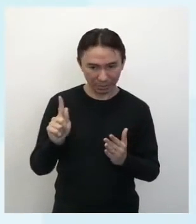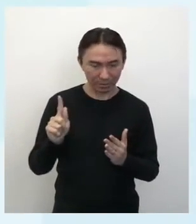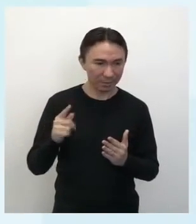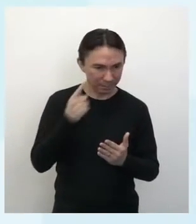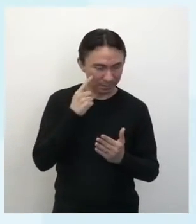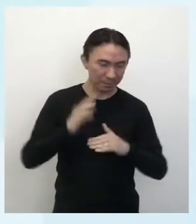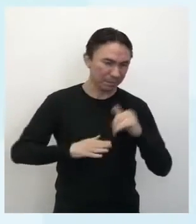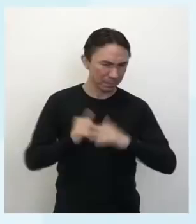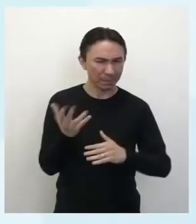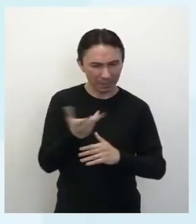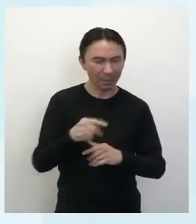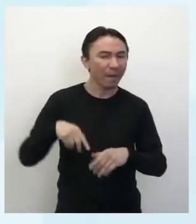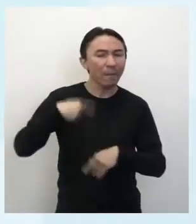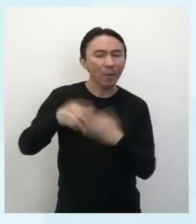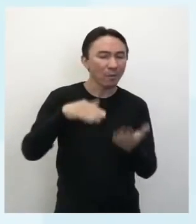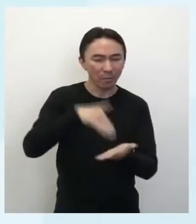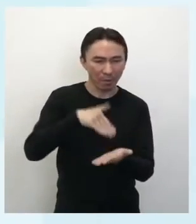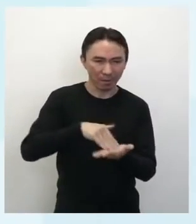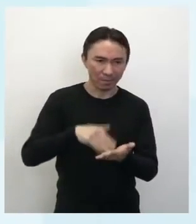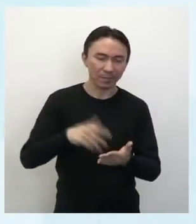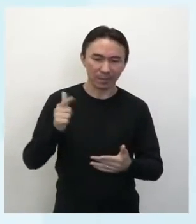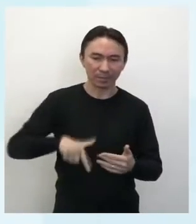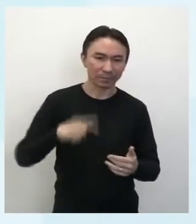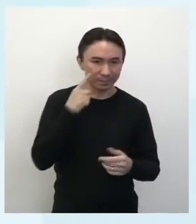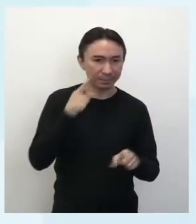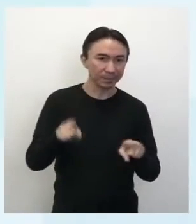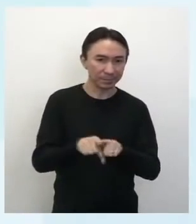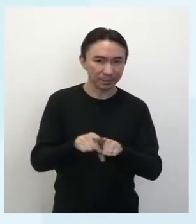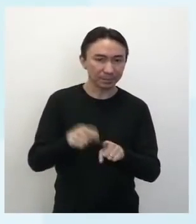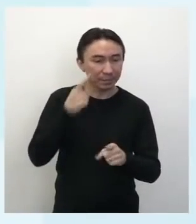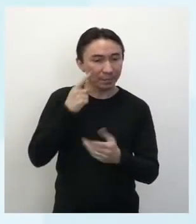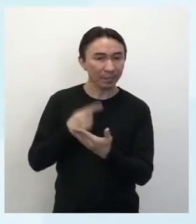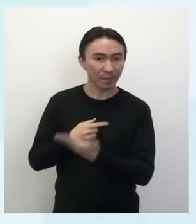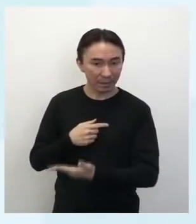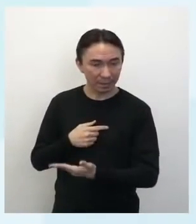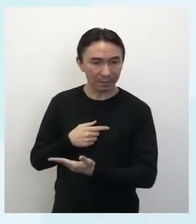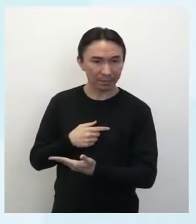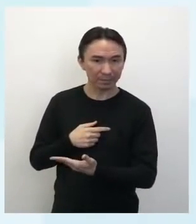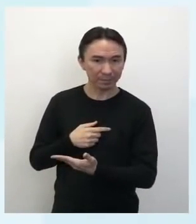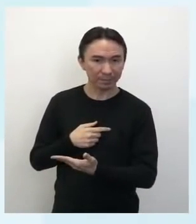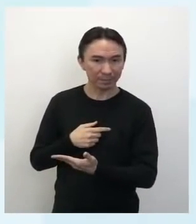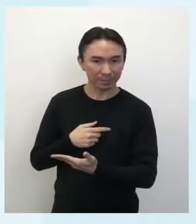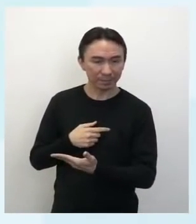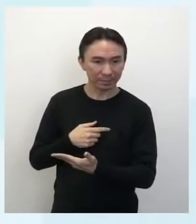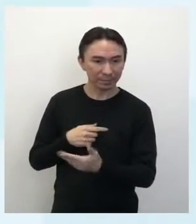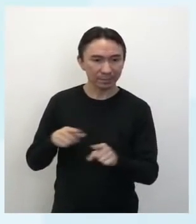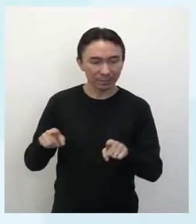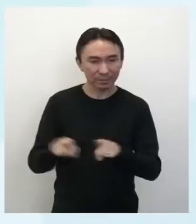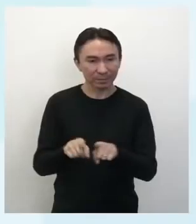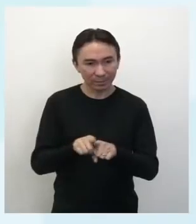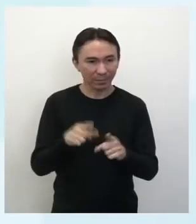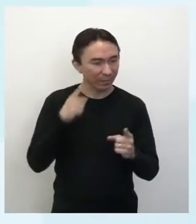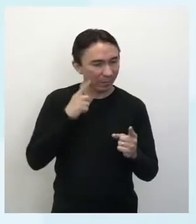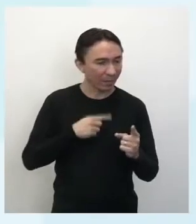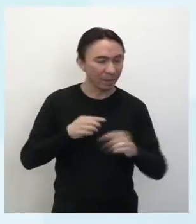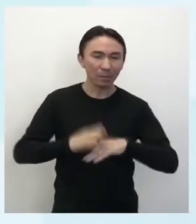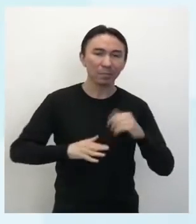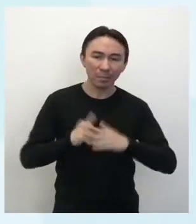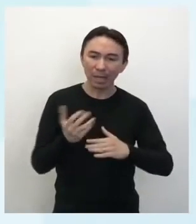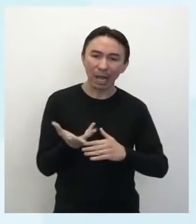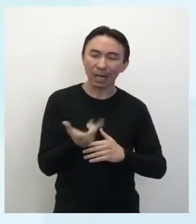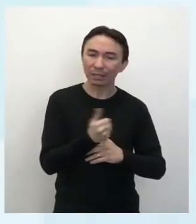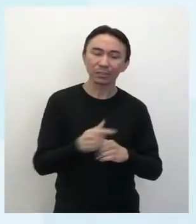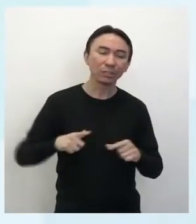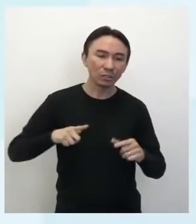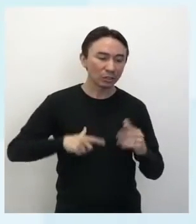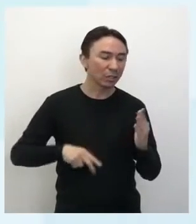not. E aí a gente tem as habilidades também de writing, porque a gente vai pedir para vocês, como lição de casa, eu pedir que vocês escrevam um report, aí, um